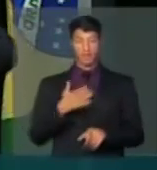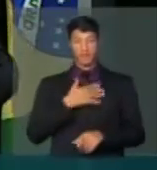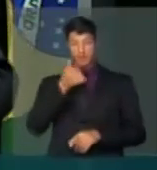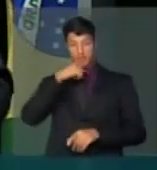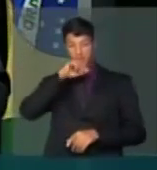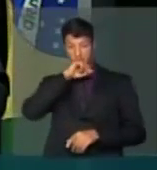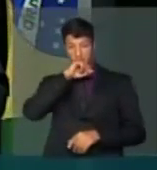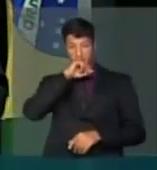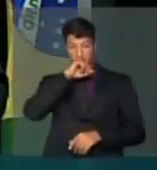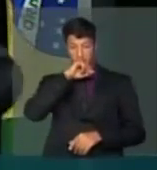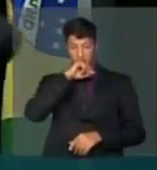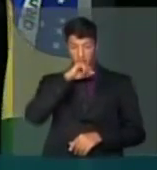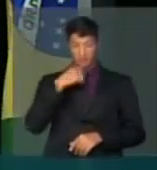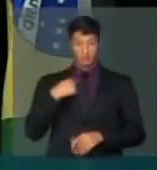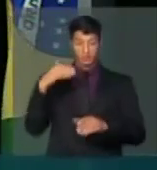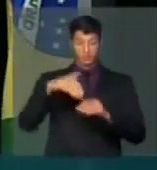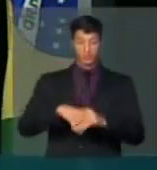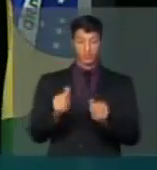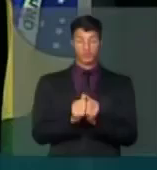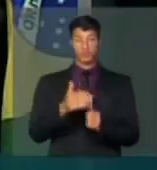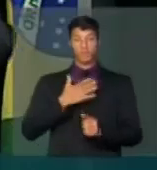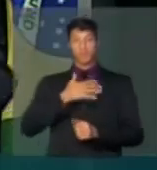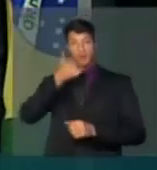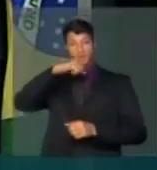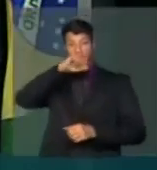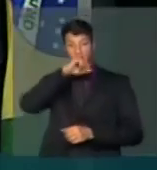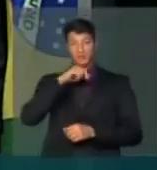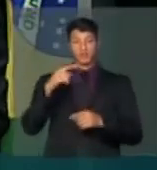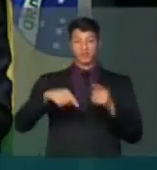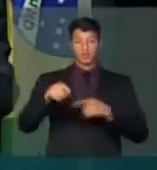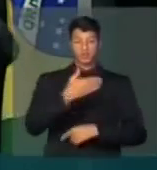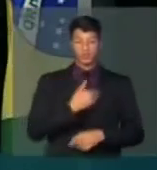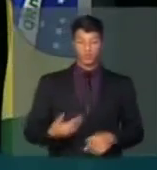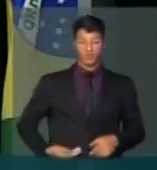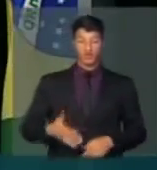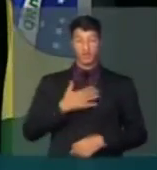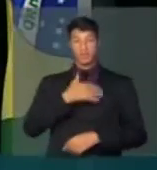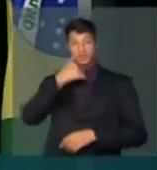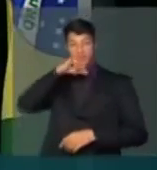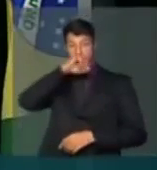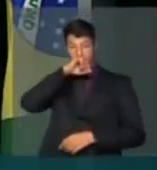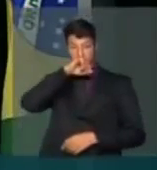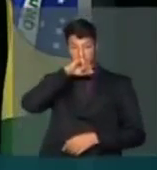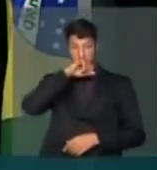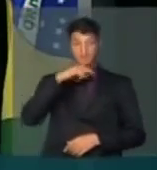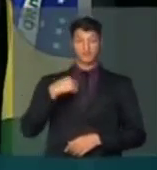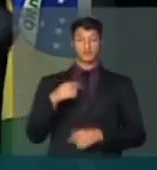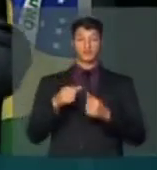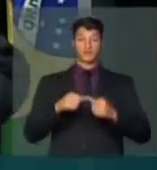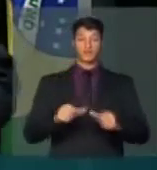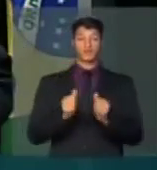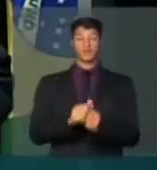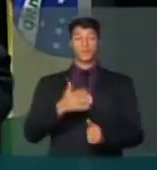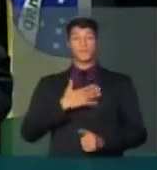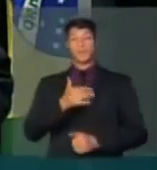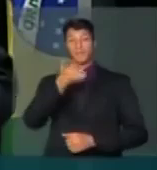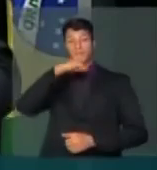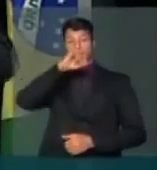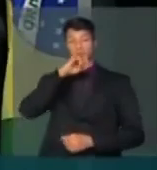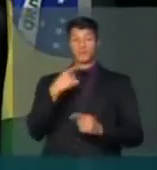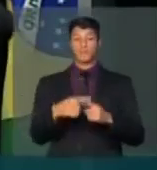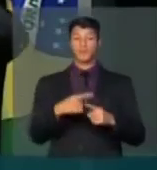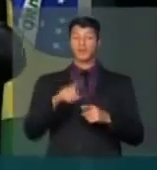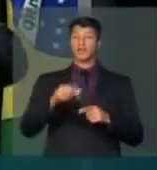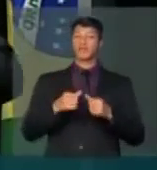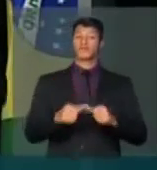mãe, eu votava com a minha mãe. Entre o governo e a minha mãe, eu fico com a minha mãe, porque é